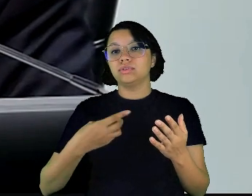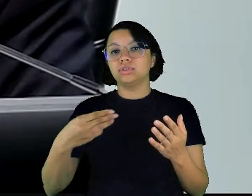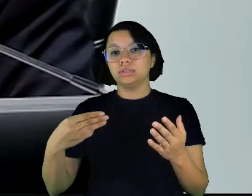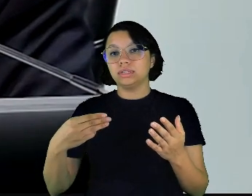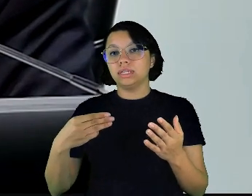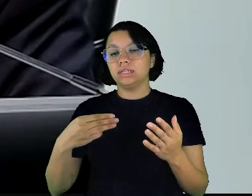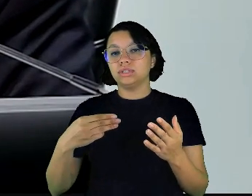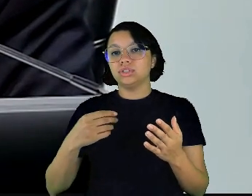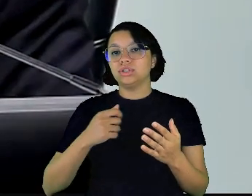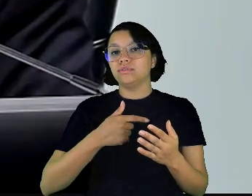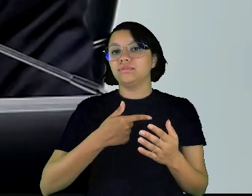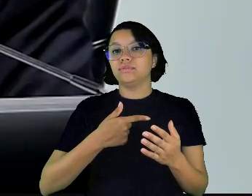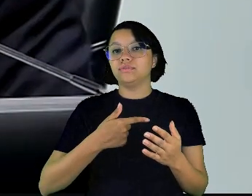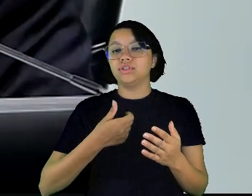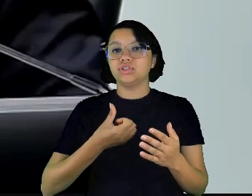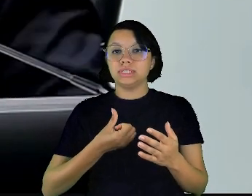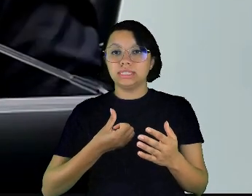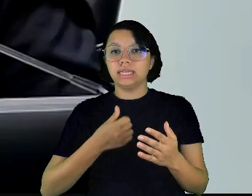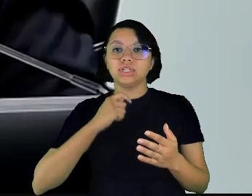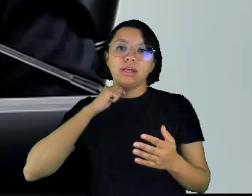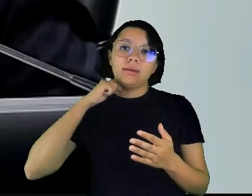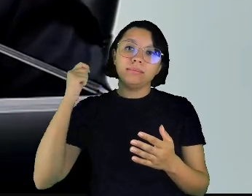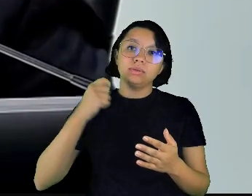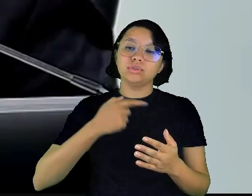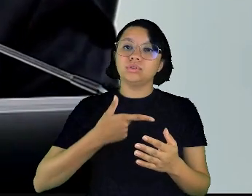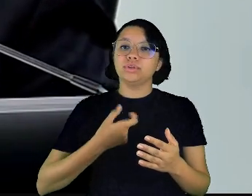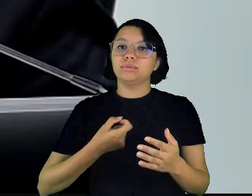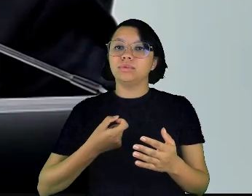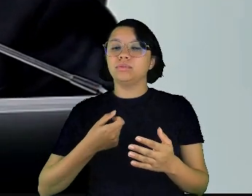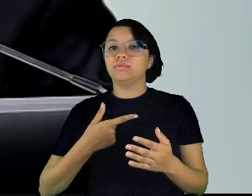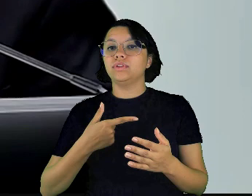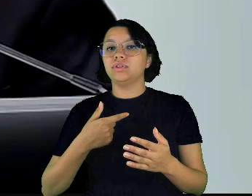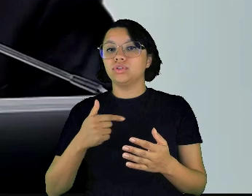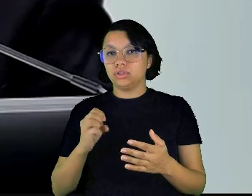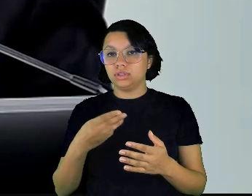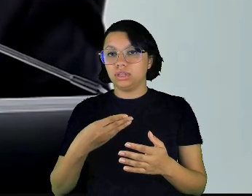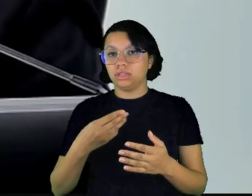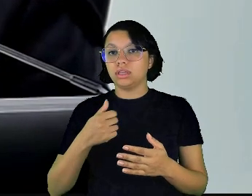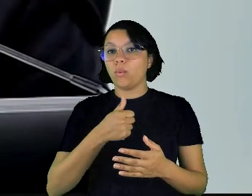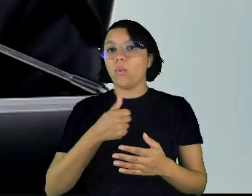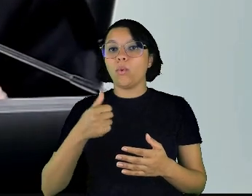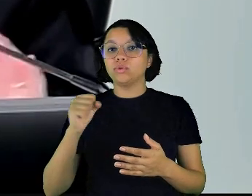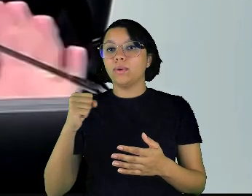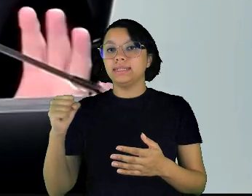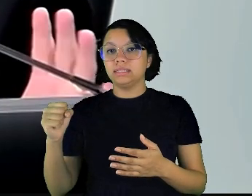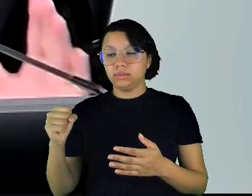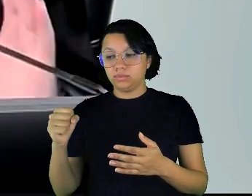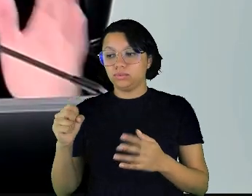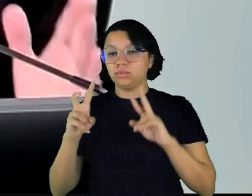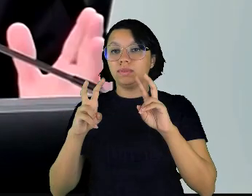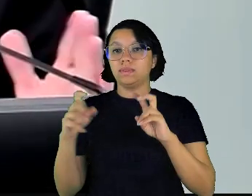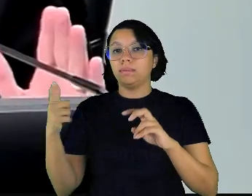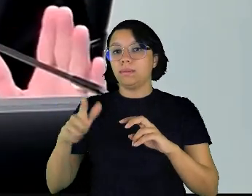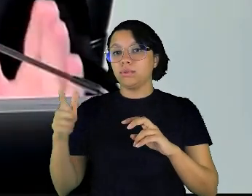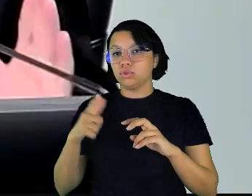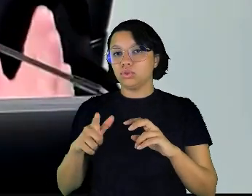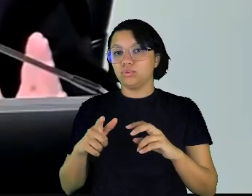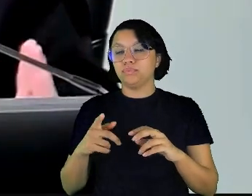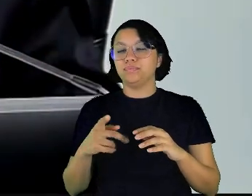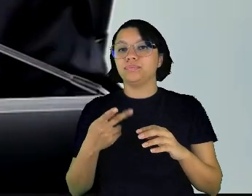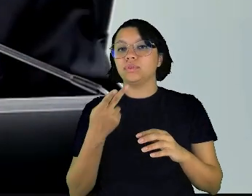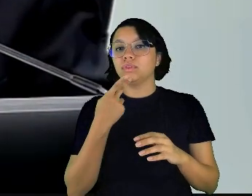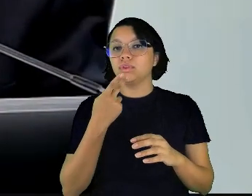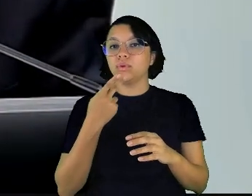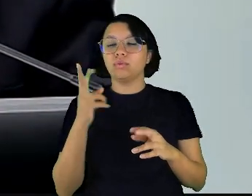abril de 2023, que é o tema repetitivo 1188. Né? Então, eu vou ler aqui só a questão submetida a